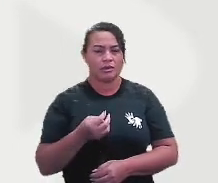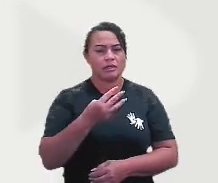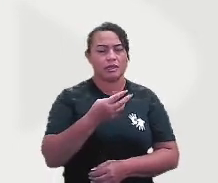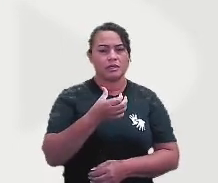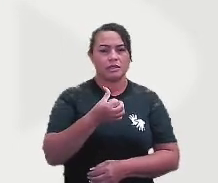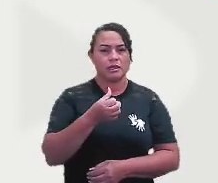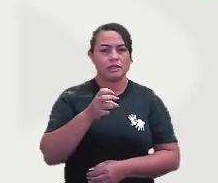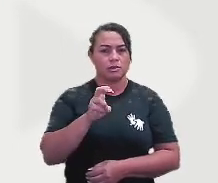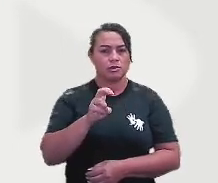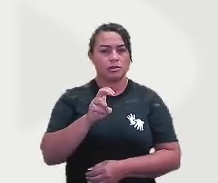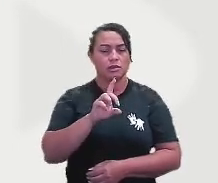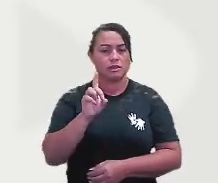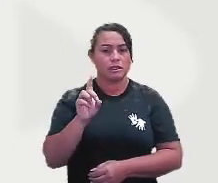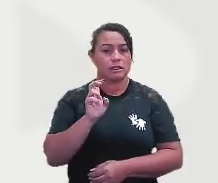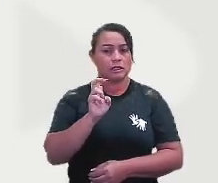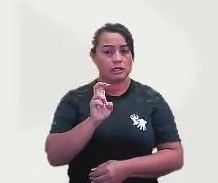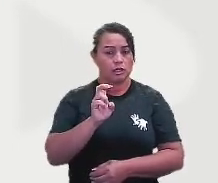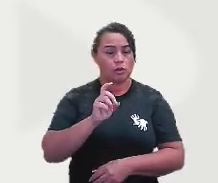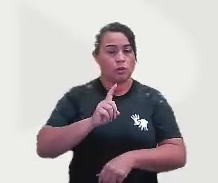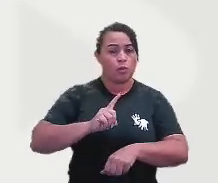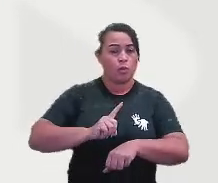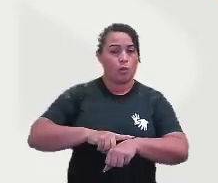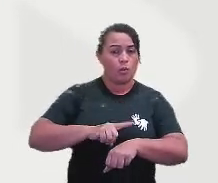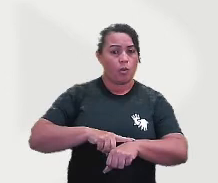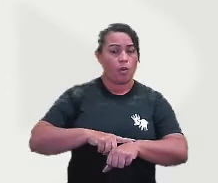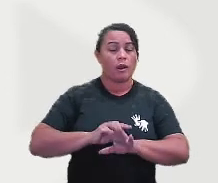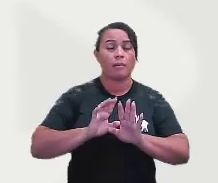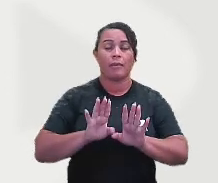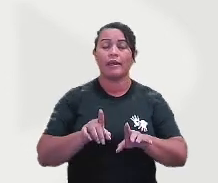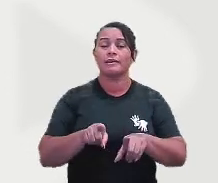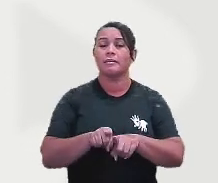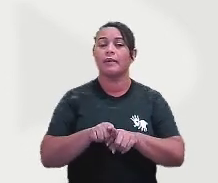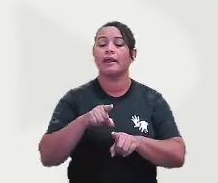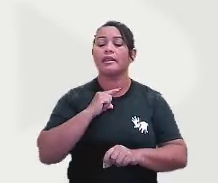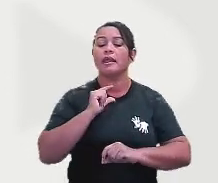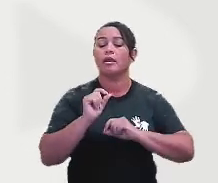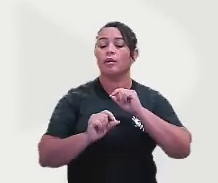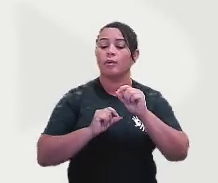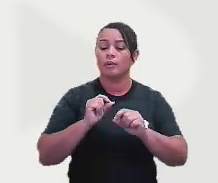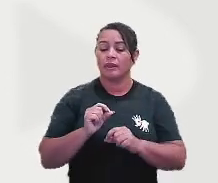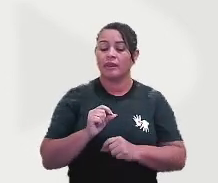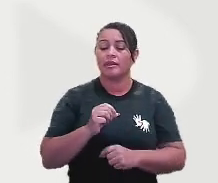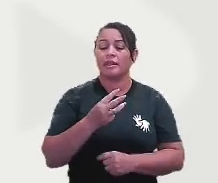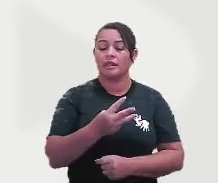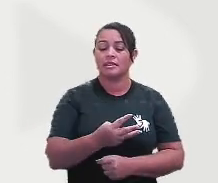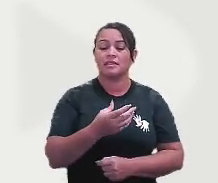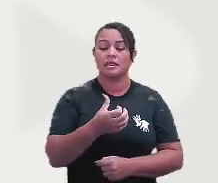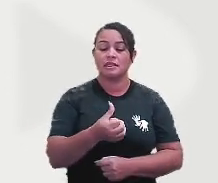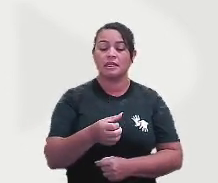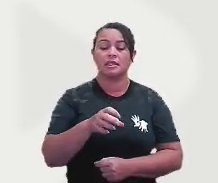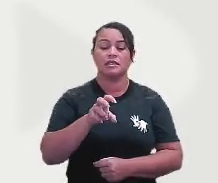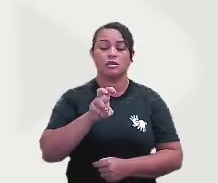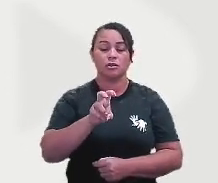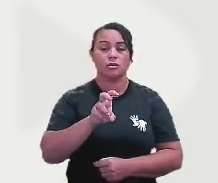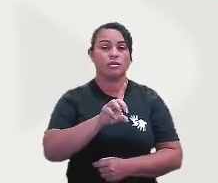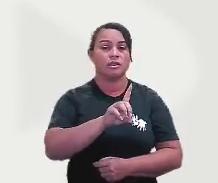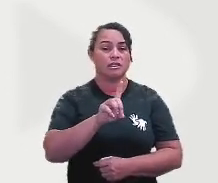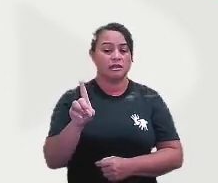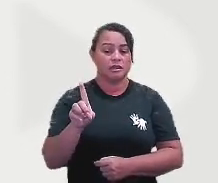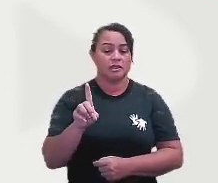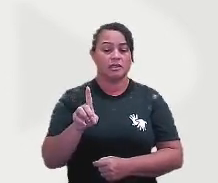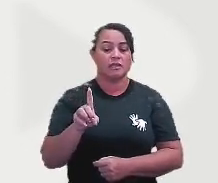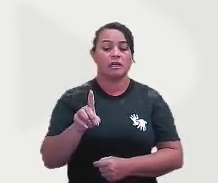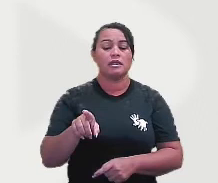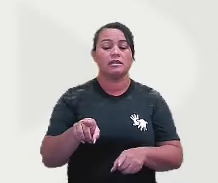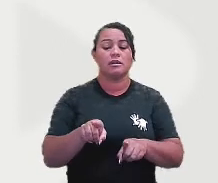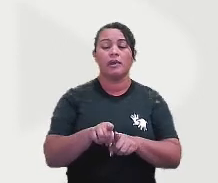assim sucessivamente. Mas eu tenho como referência para o ano 365 dias. Uma